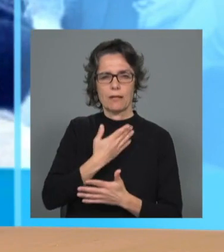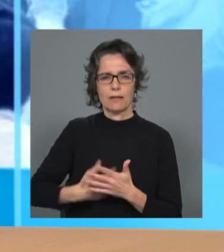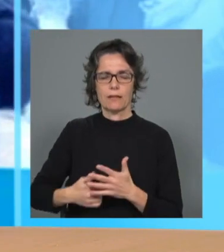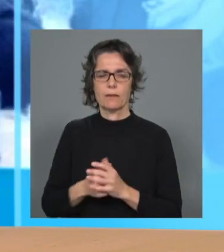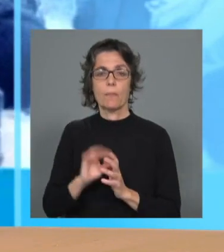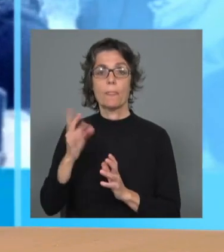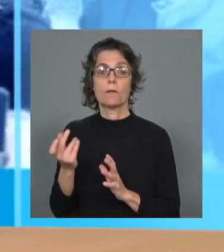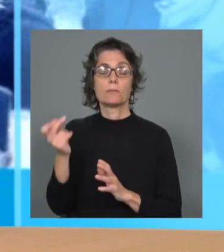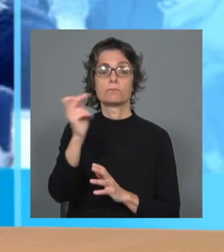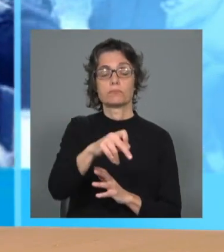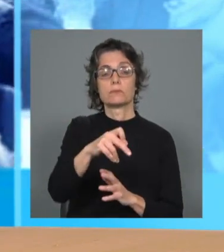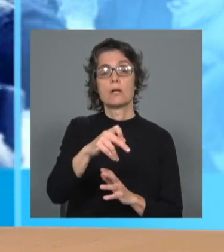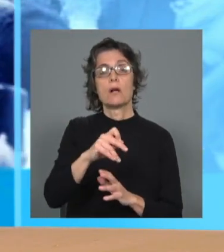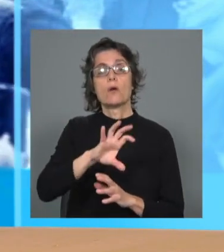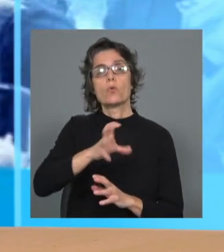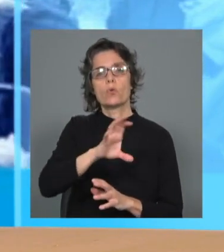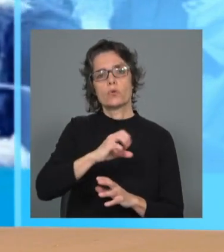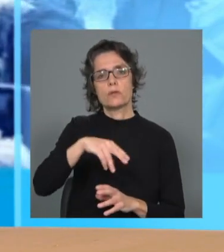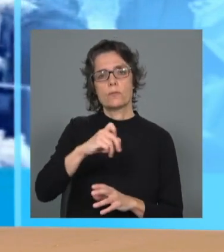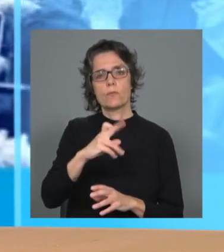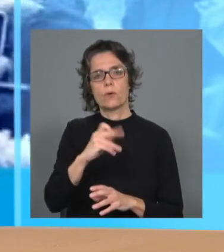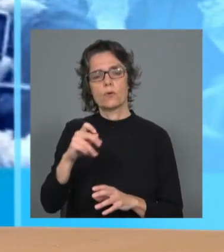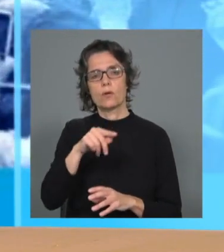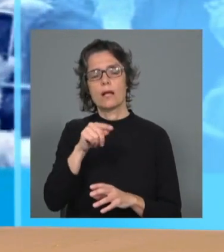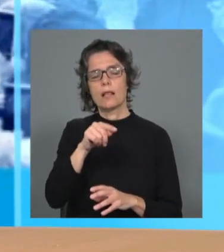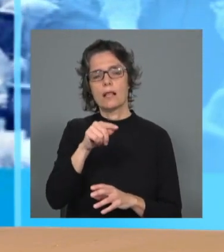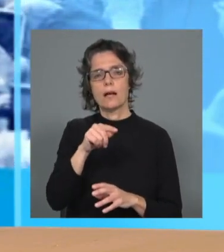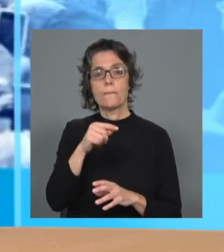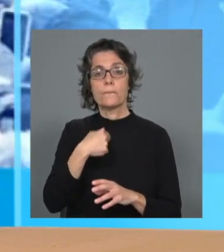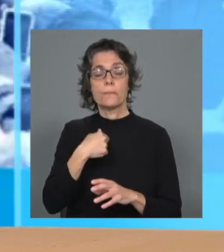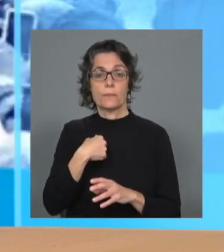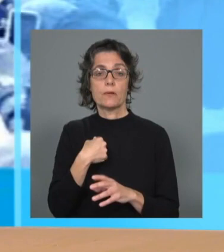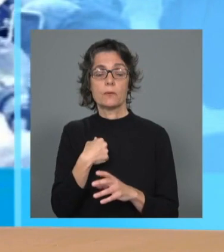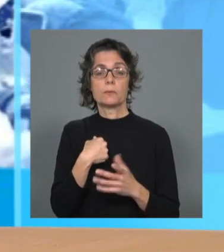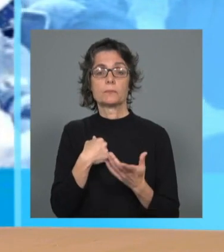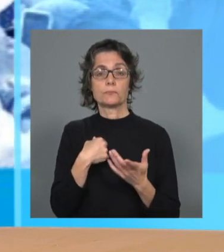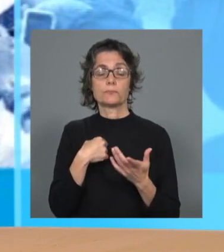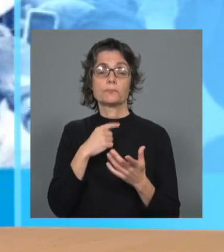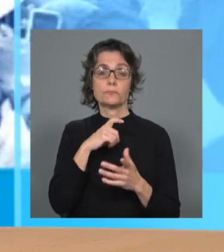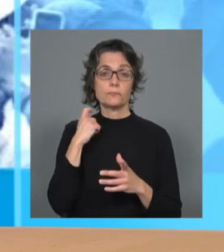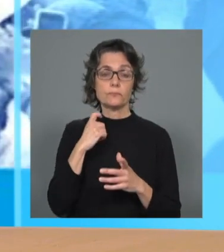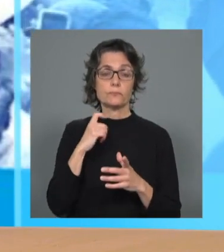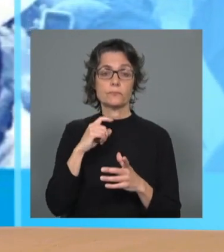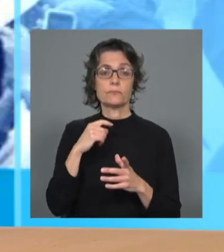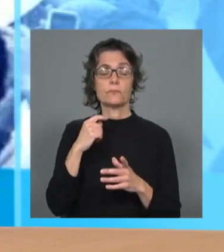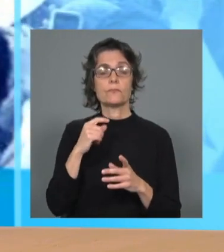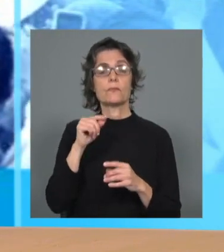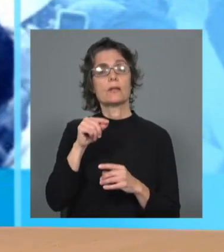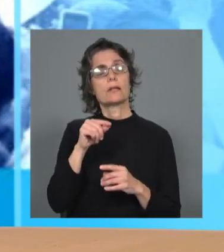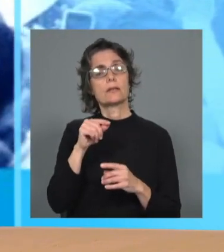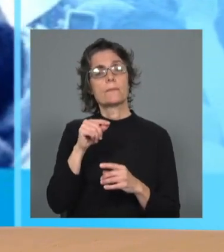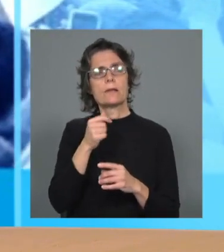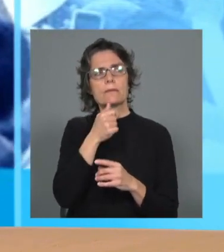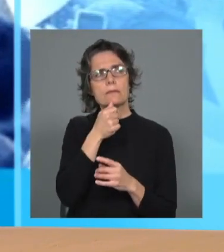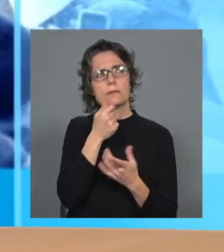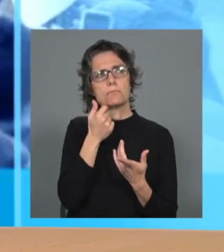paróquias do Concelho de Mora, foi quando fui colocado como diácono e depois já como pároco, que decidi, por que não,